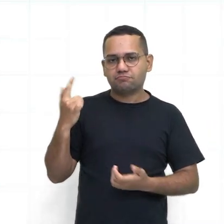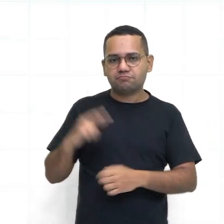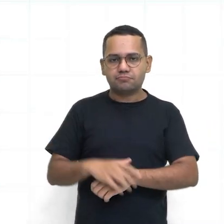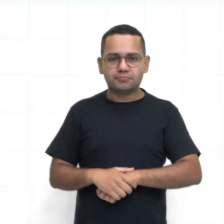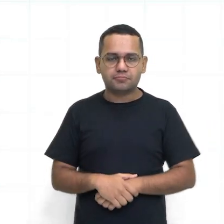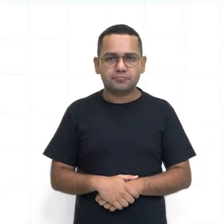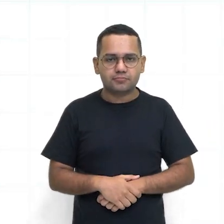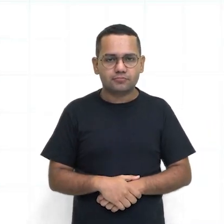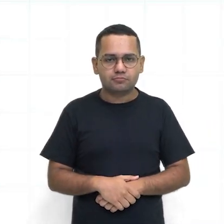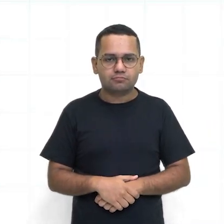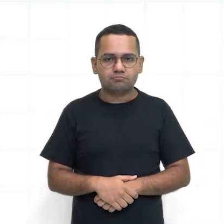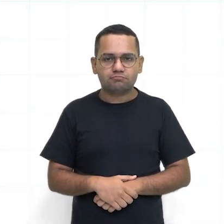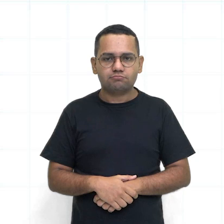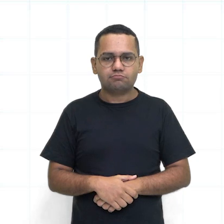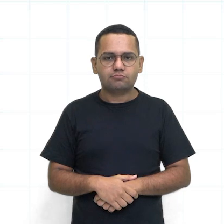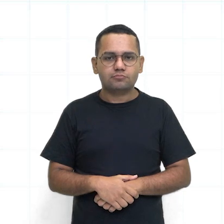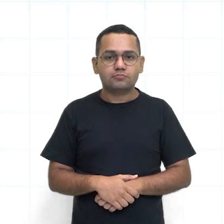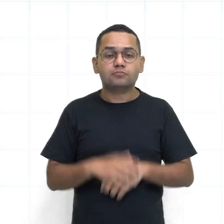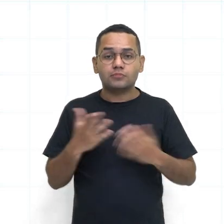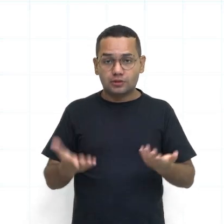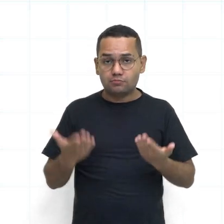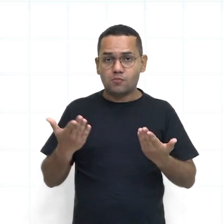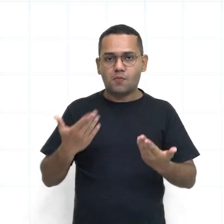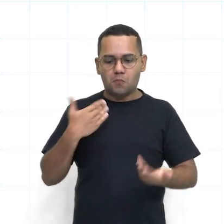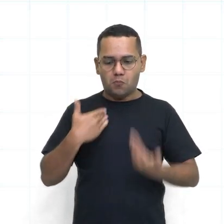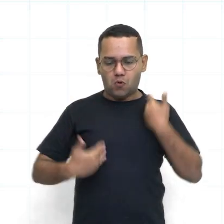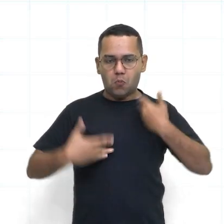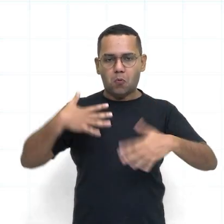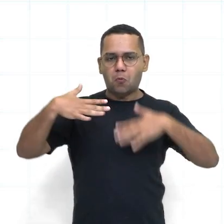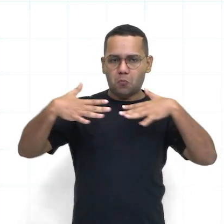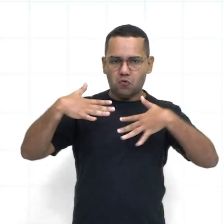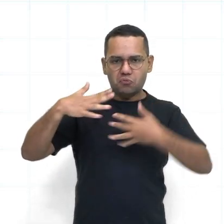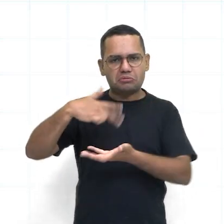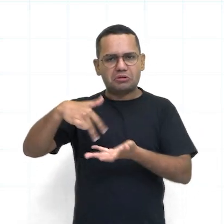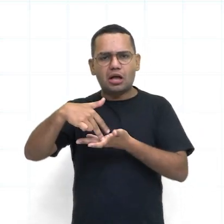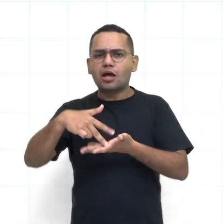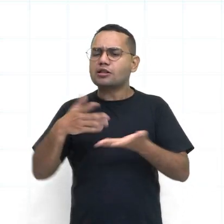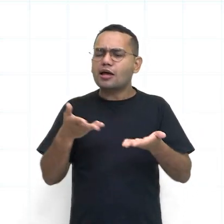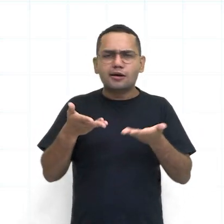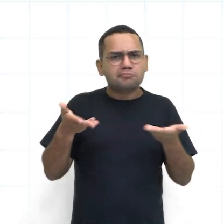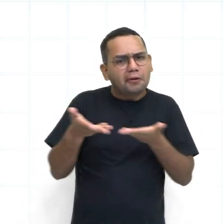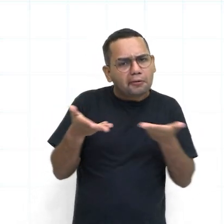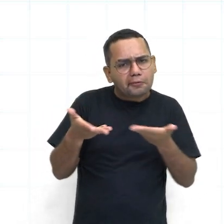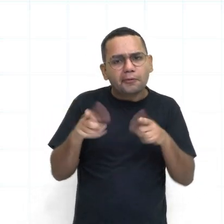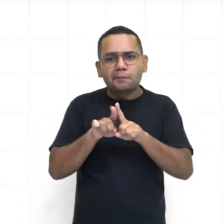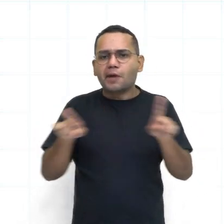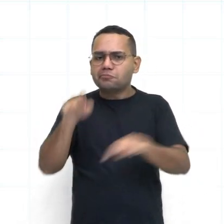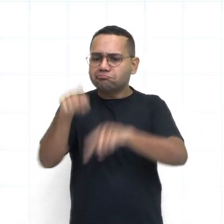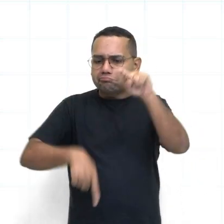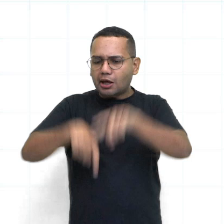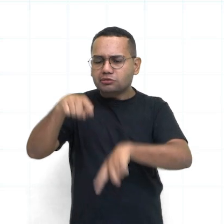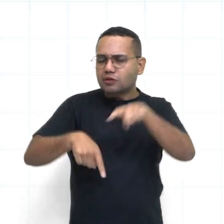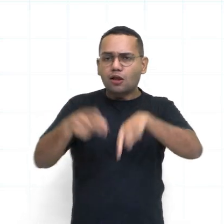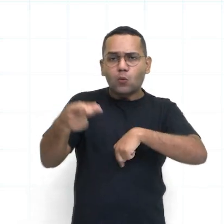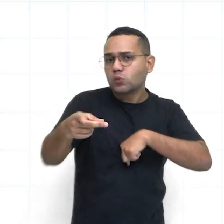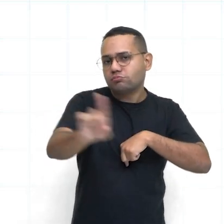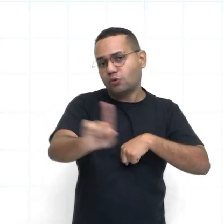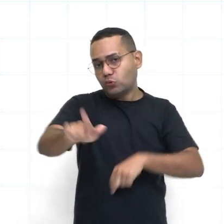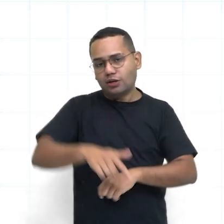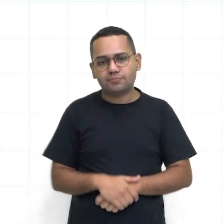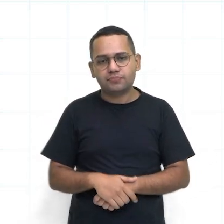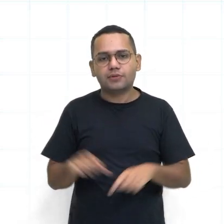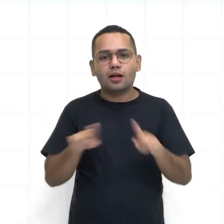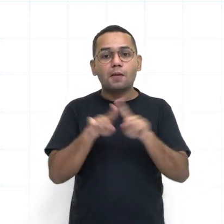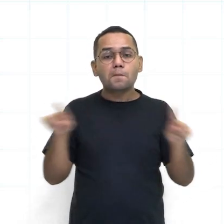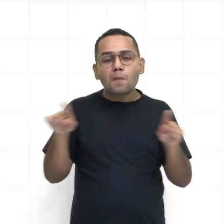da arte contemporânea. Então, muitas vezes a arte do corpo ela é temporária e não deixa um objeto físico duradouro. A